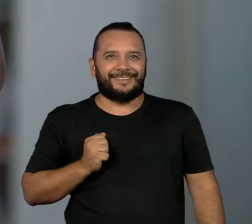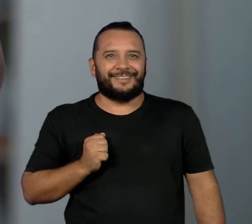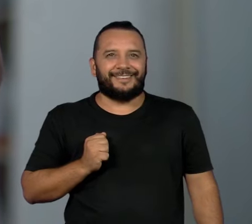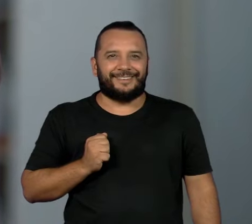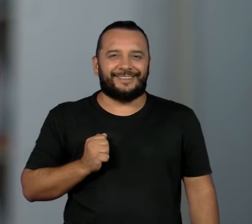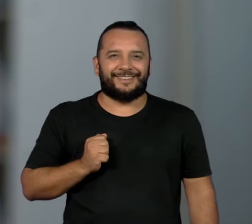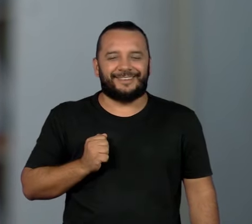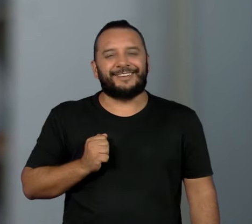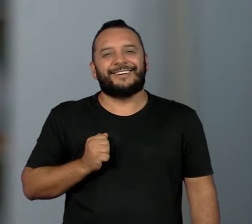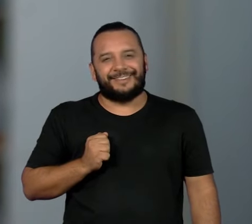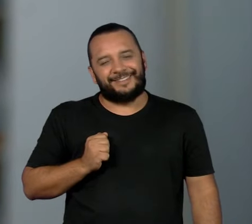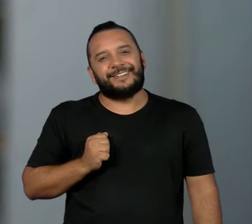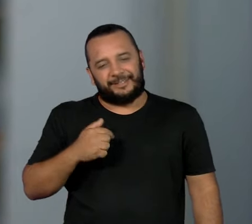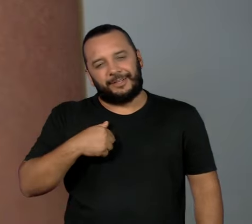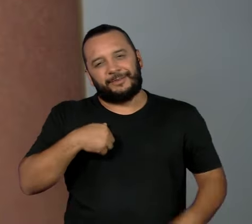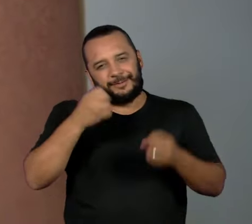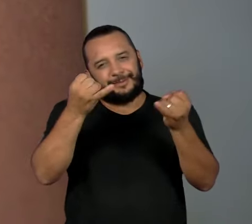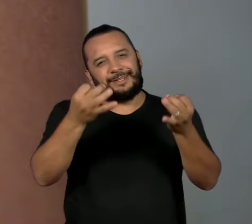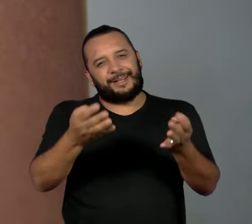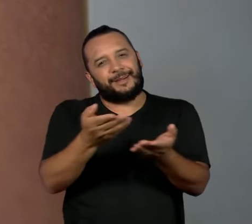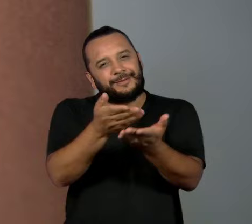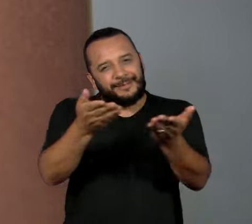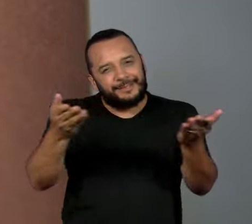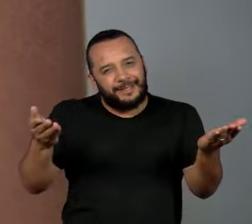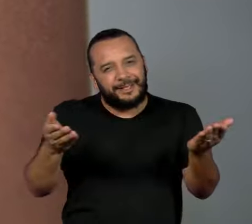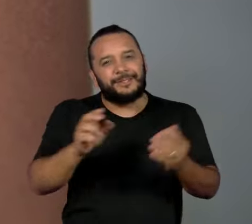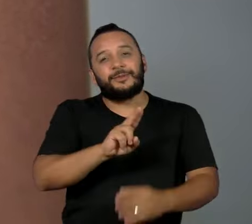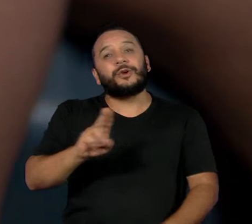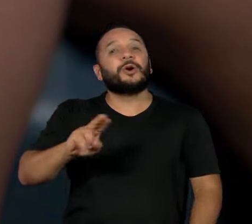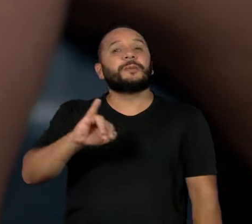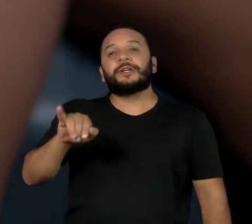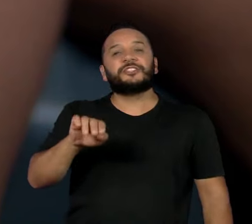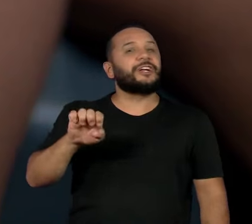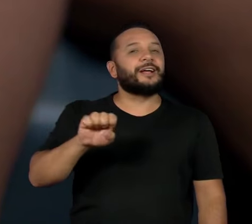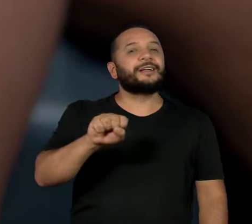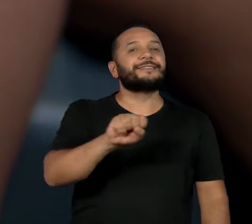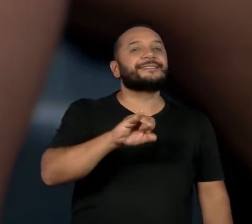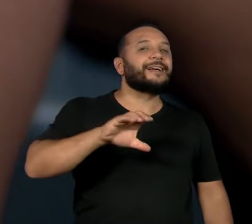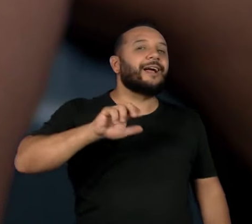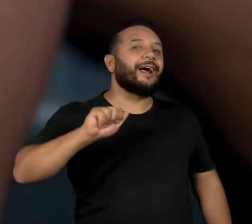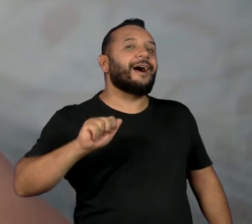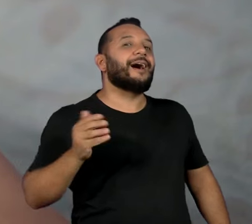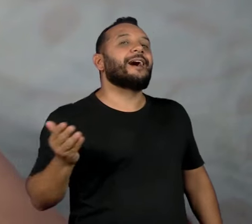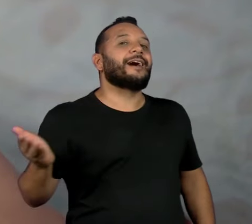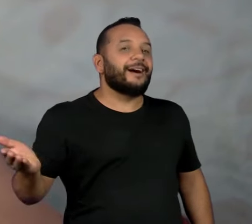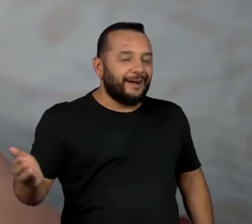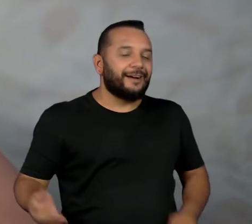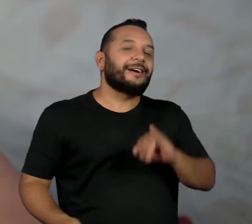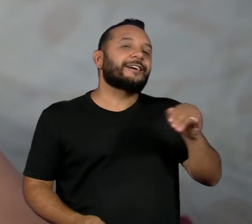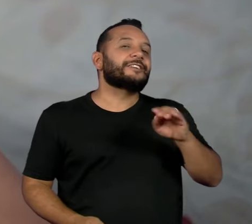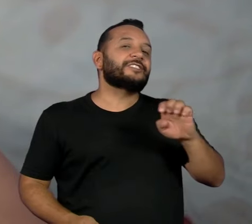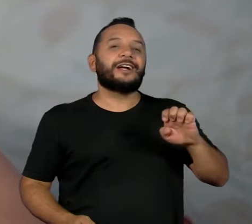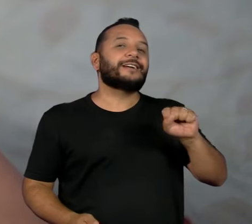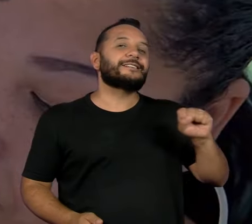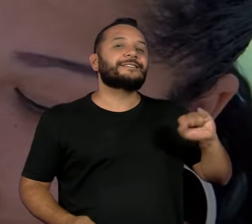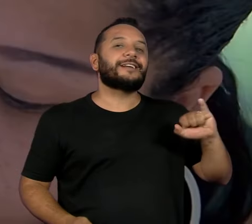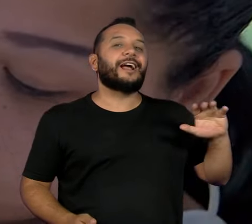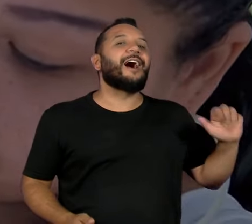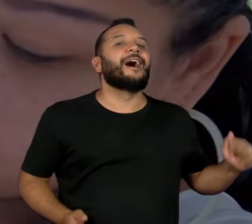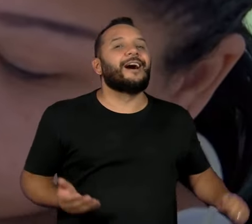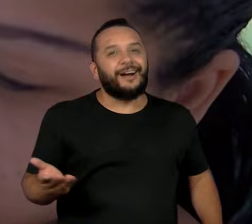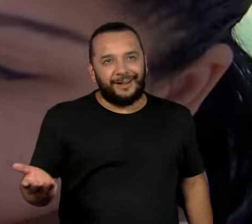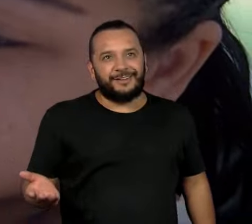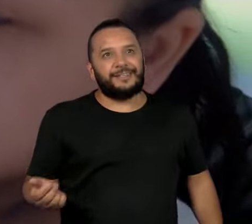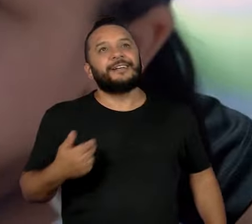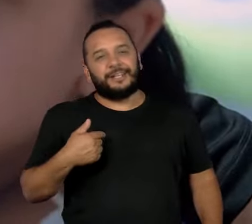trazer. Eu vou dizer pra você. O nome dela é Jéssica, Jéssica. Tamo juntos o resto da